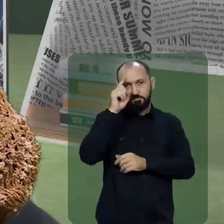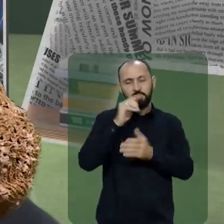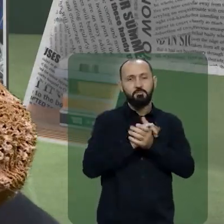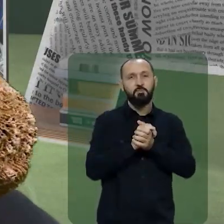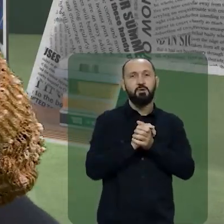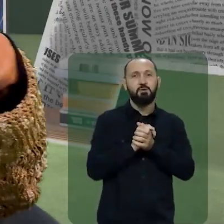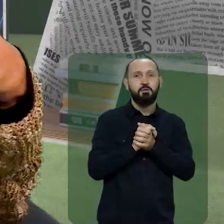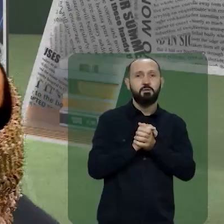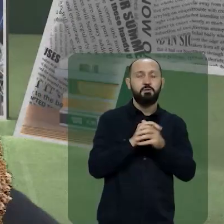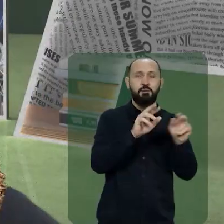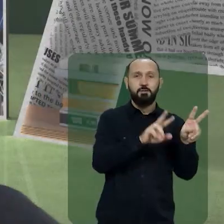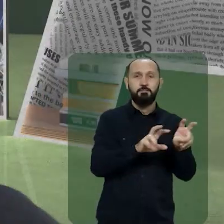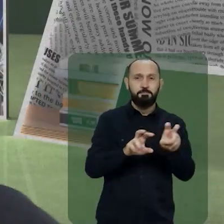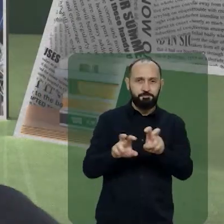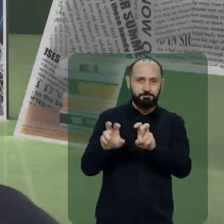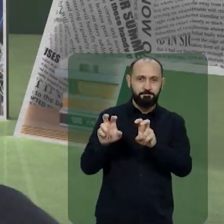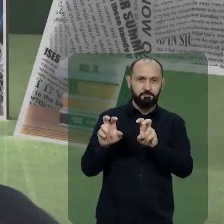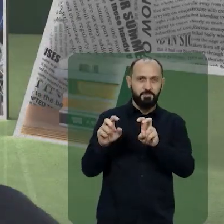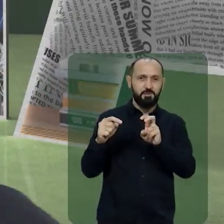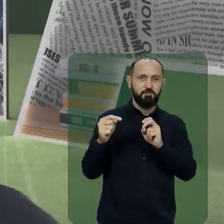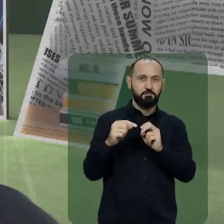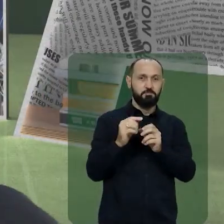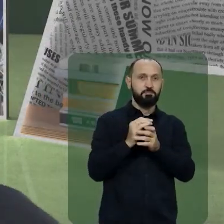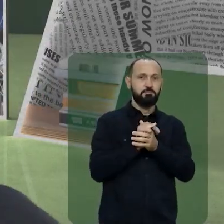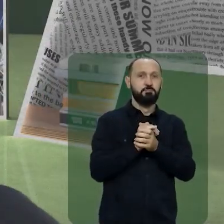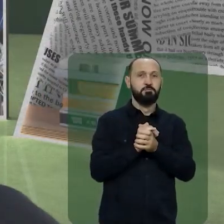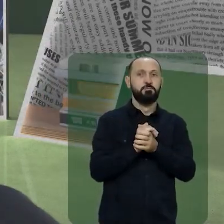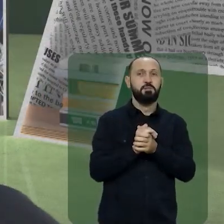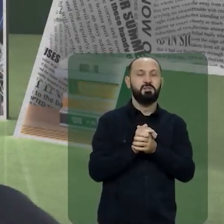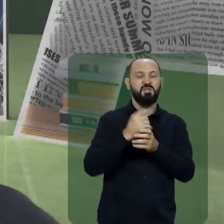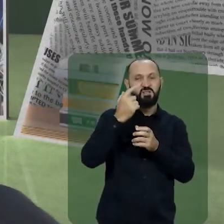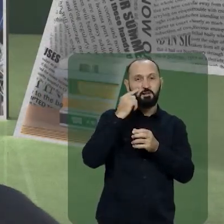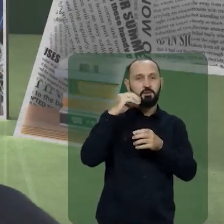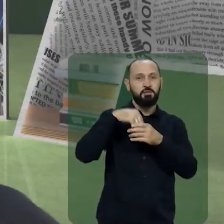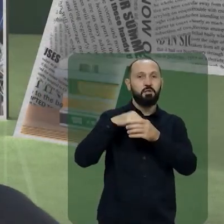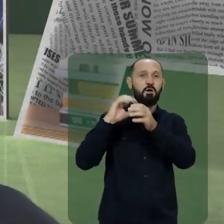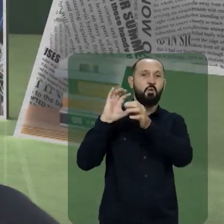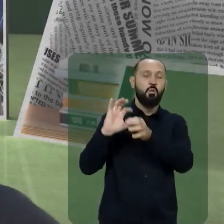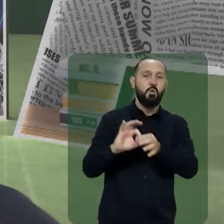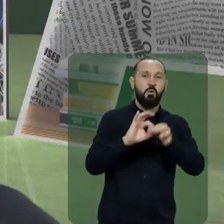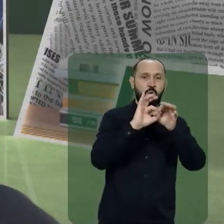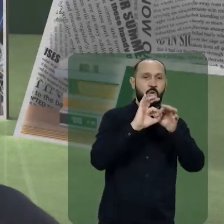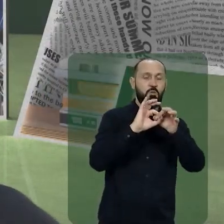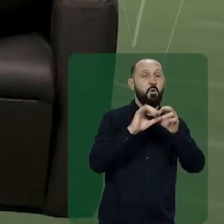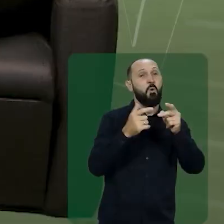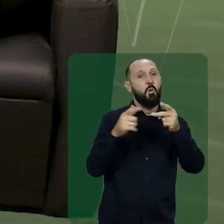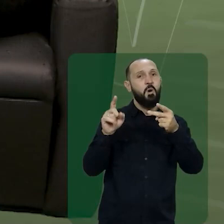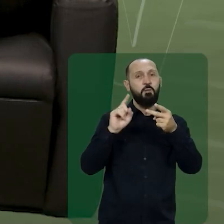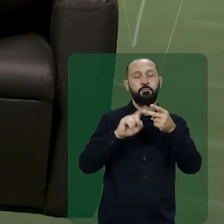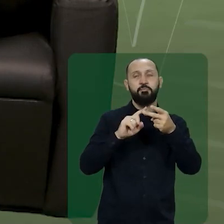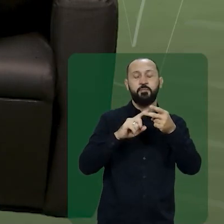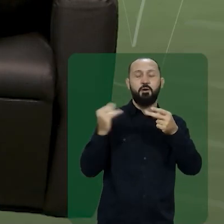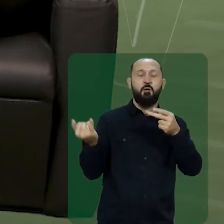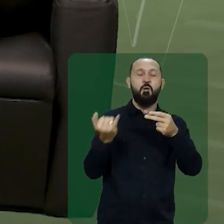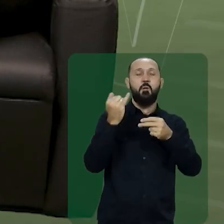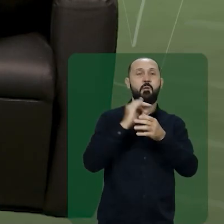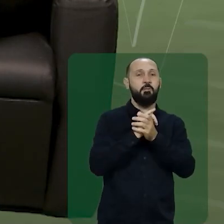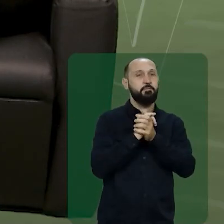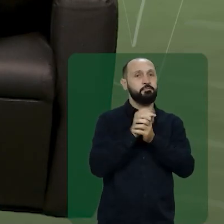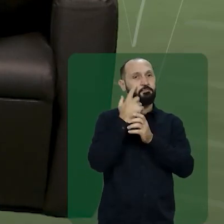são várias questões que estão aí nesse contexto. Outra coisa importante, que nós estamos